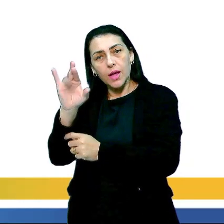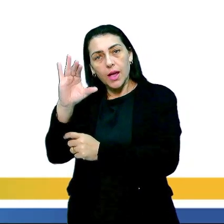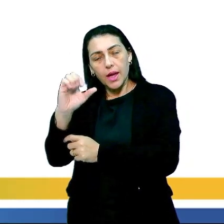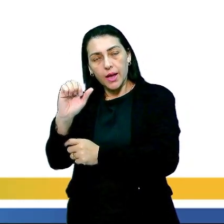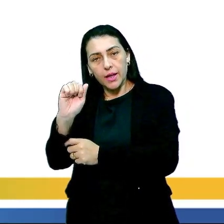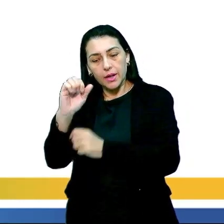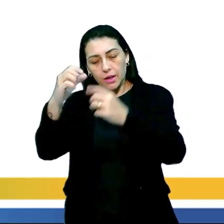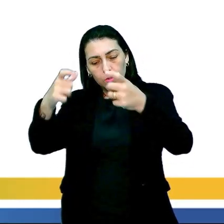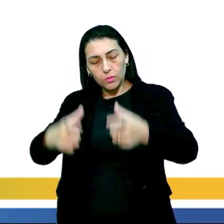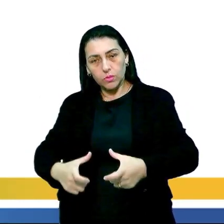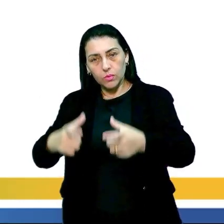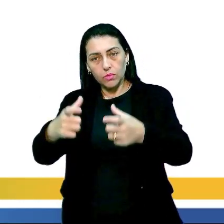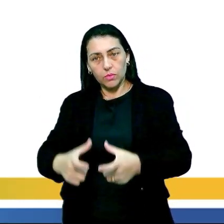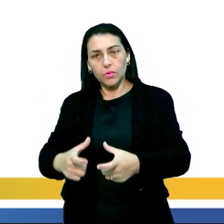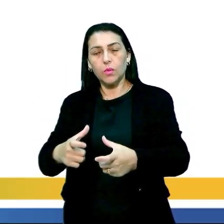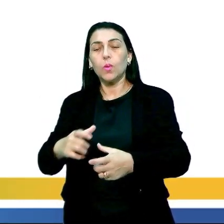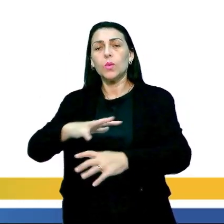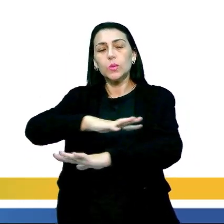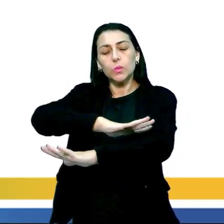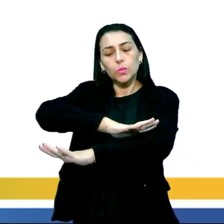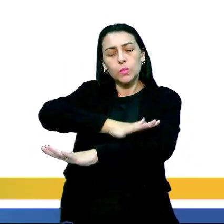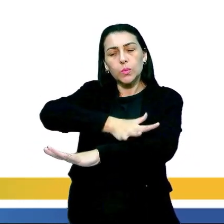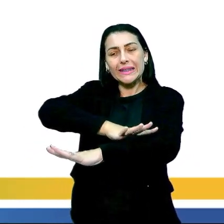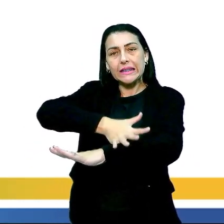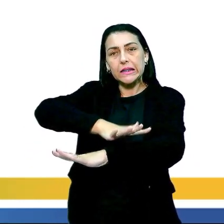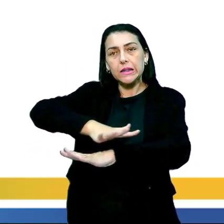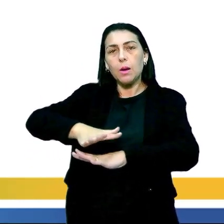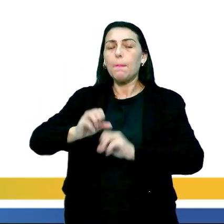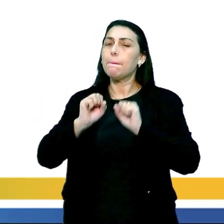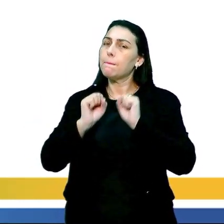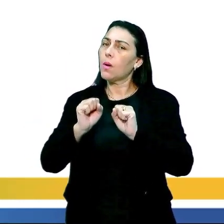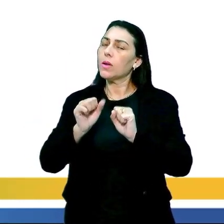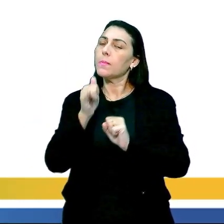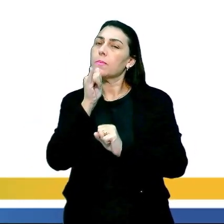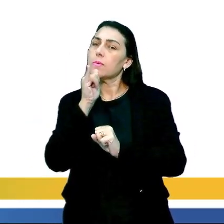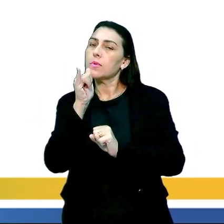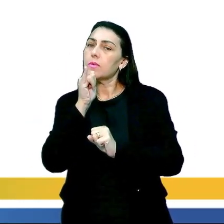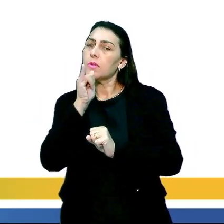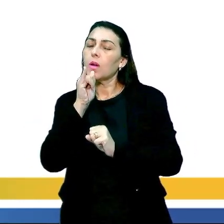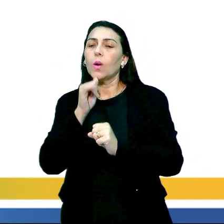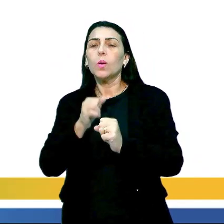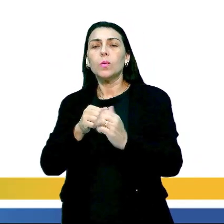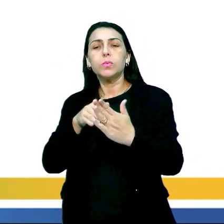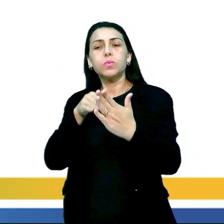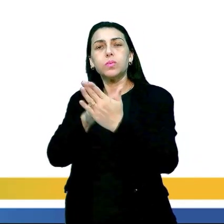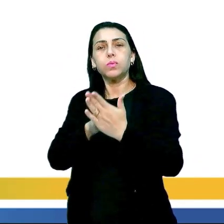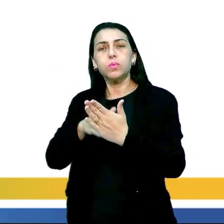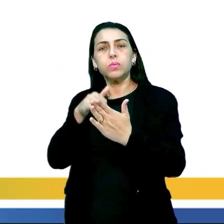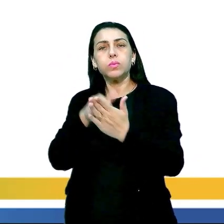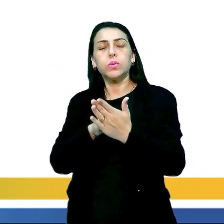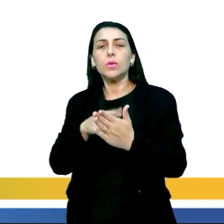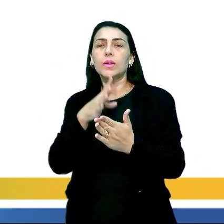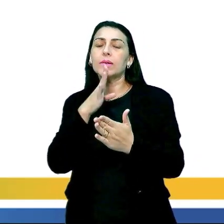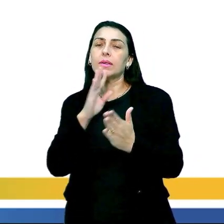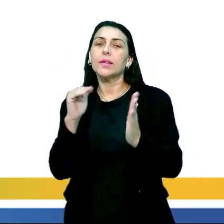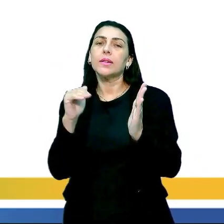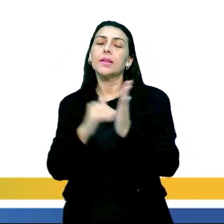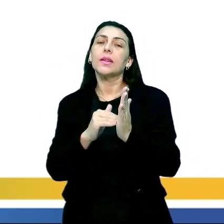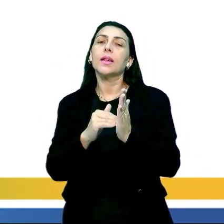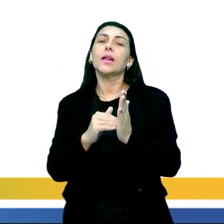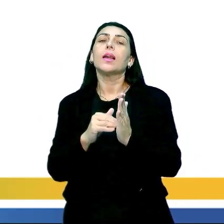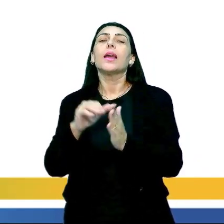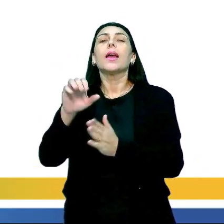os alunos que o relevo, ele pode, por exemplo, de alguma forma ser uma barreira, que a gente conhece até como